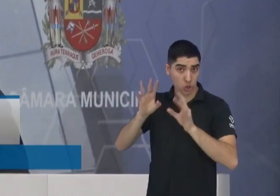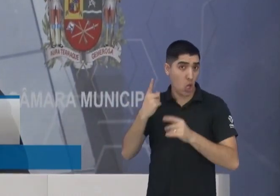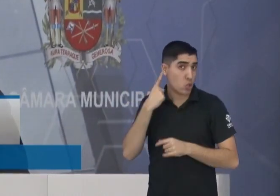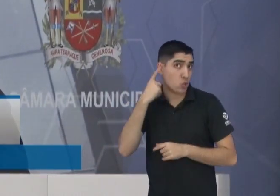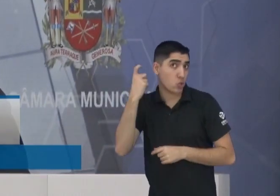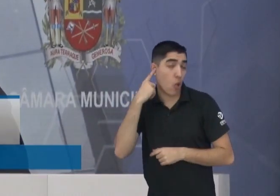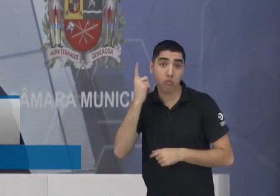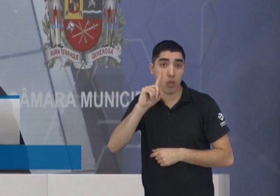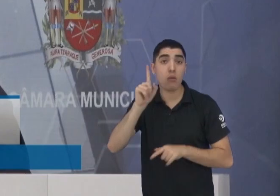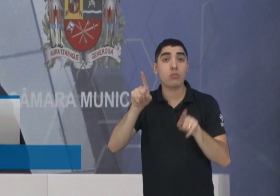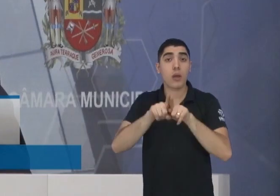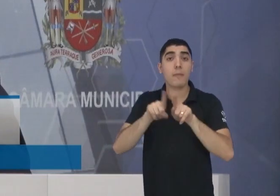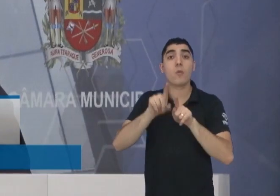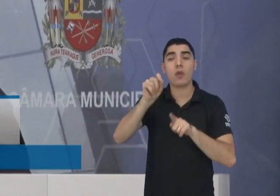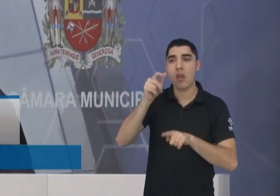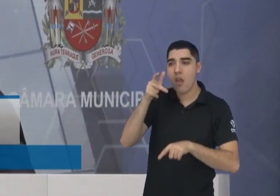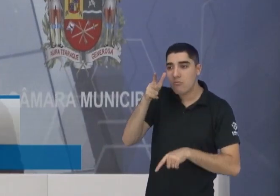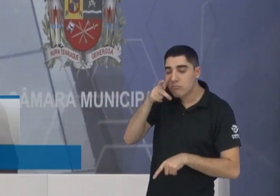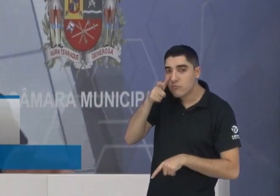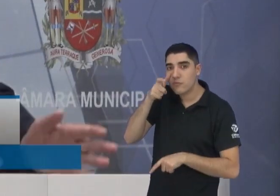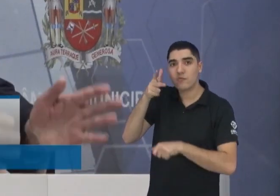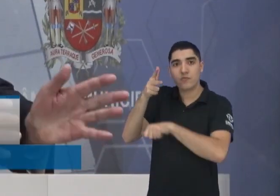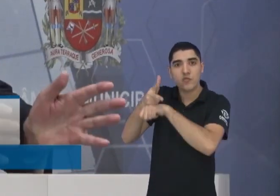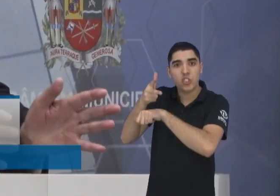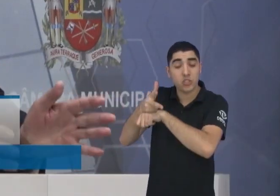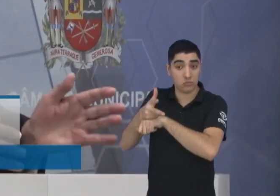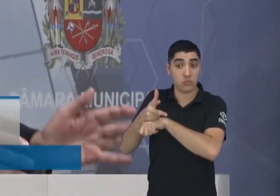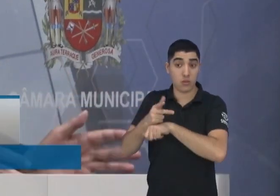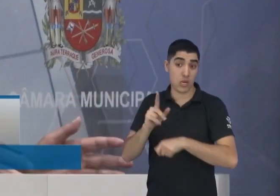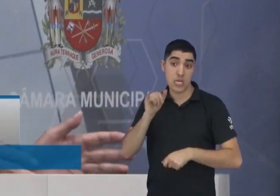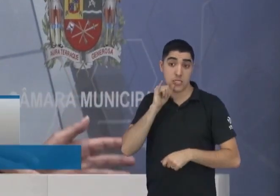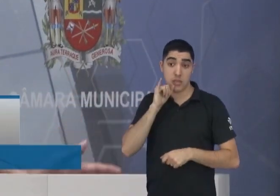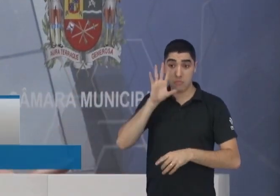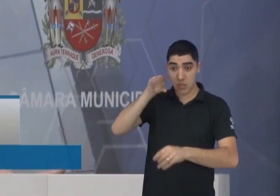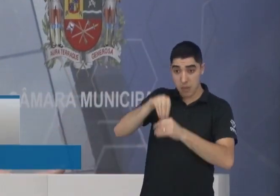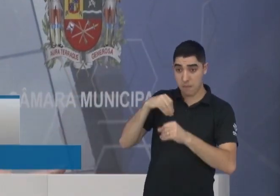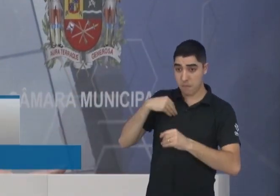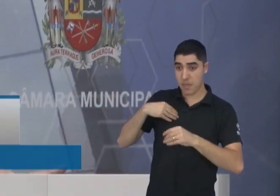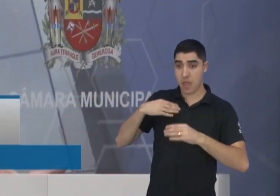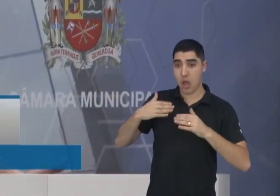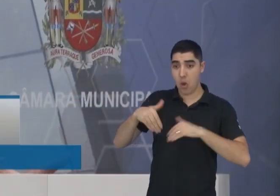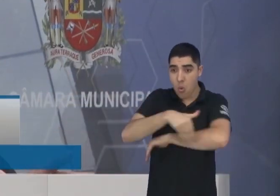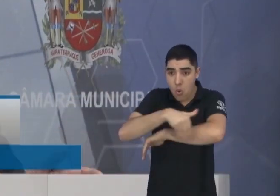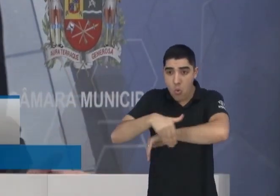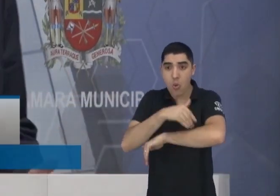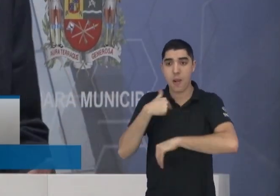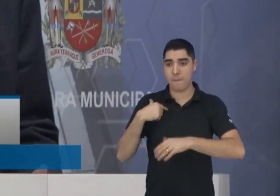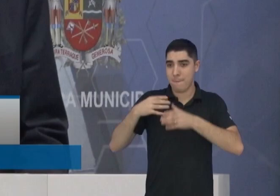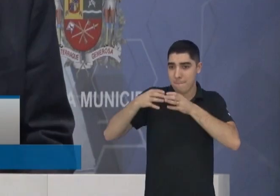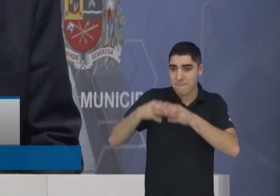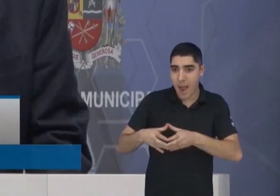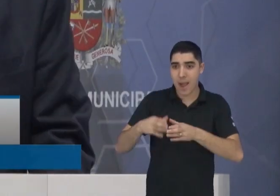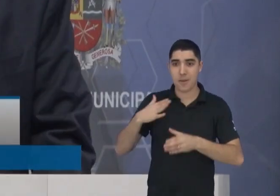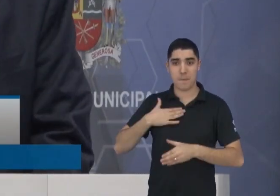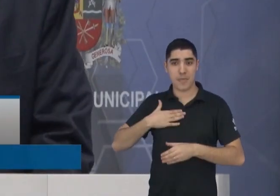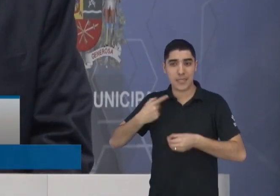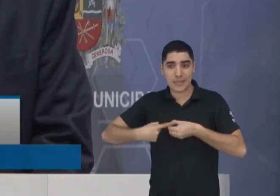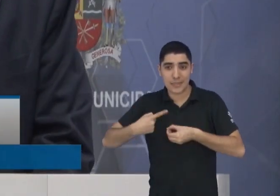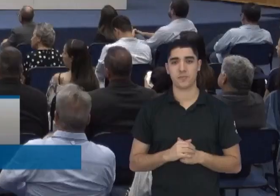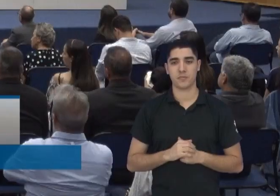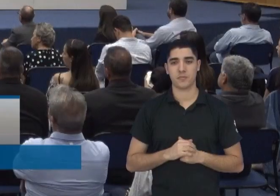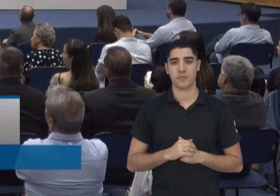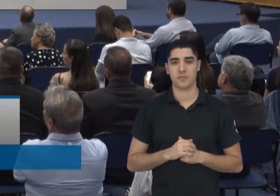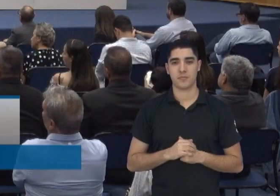vídeo. Mas o rádio tem essa capacidade de falar com a minha rua, com o meu bairro, com a minha cidade, de uma forma como nenhum outro veículo